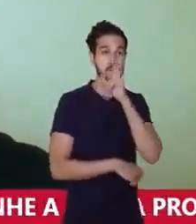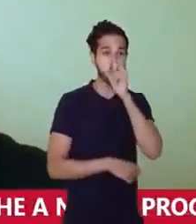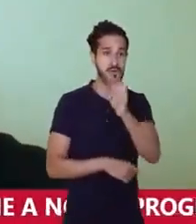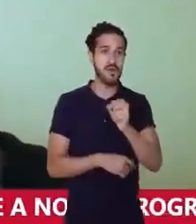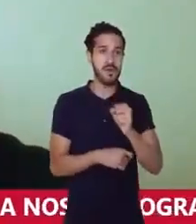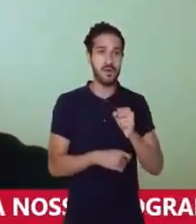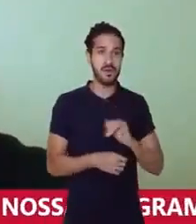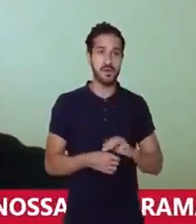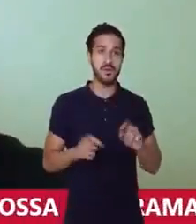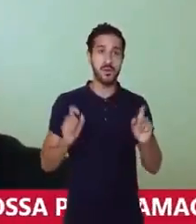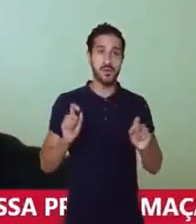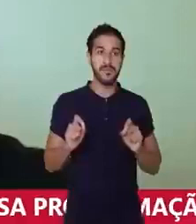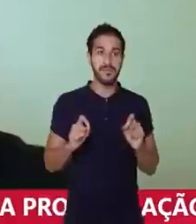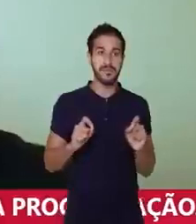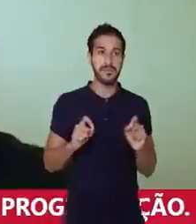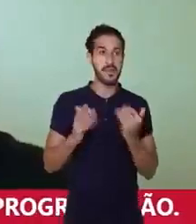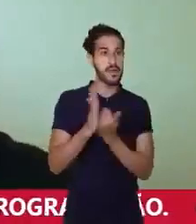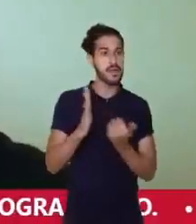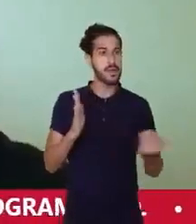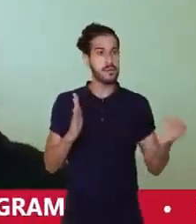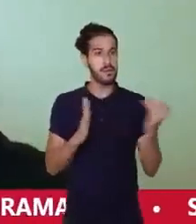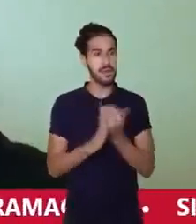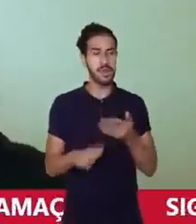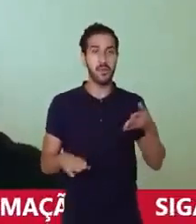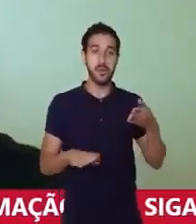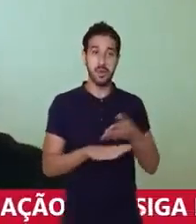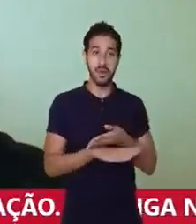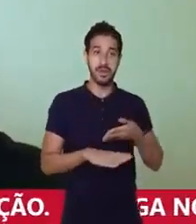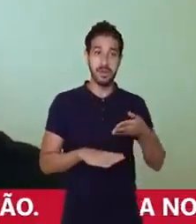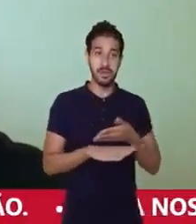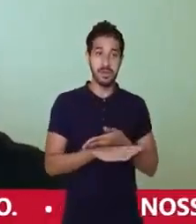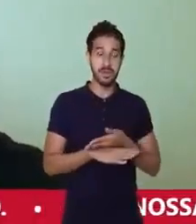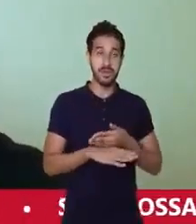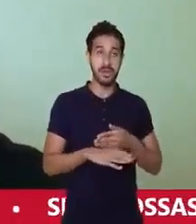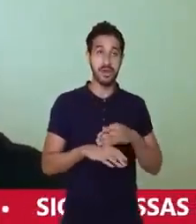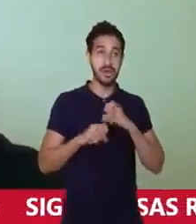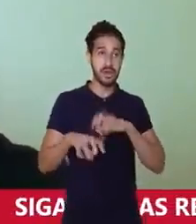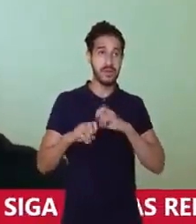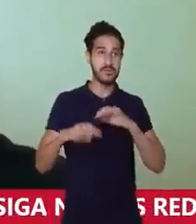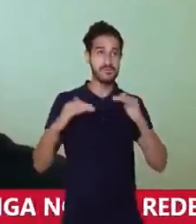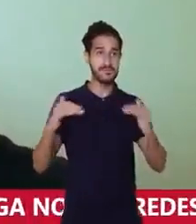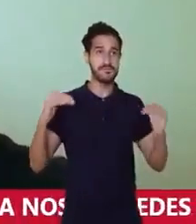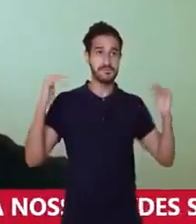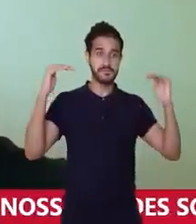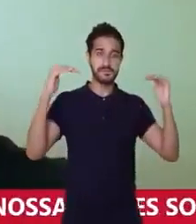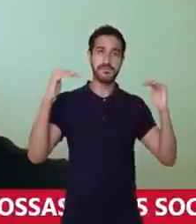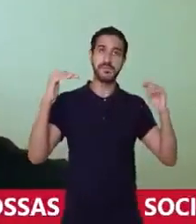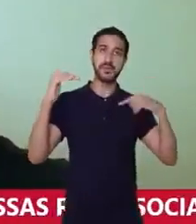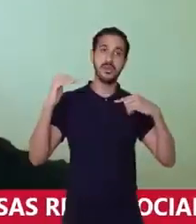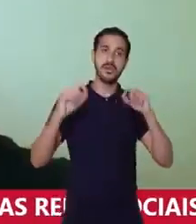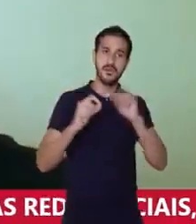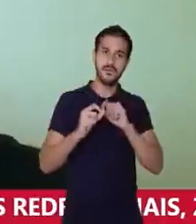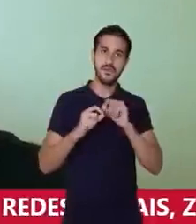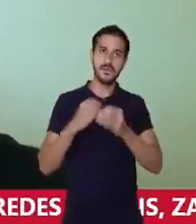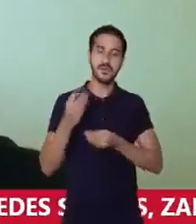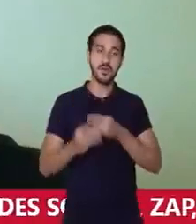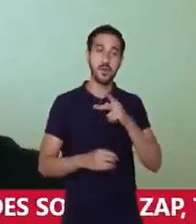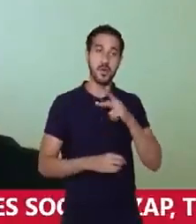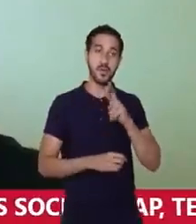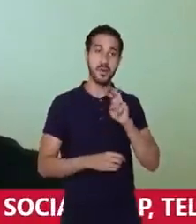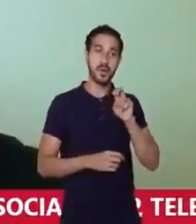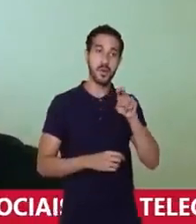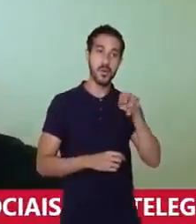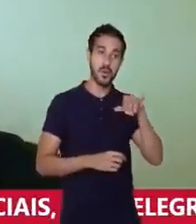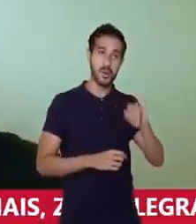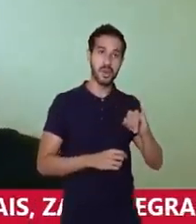grande de ampliar o acesso ao ensino superior. E aí foi feito através do